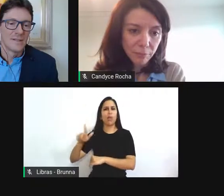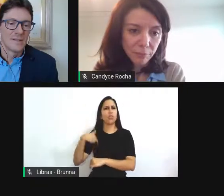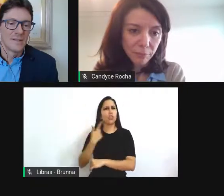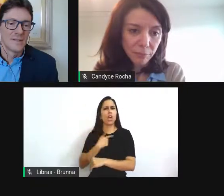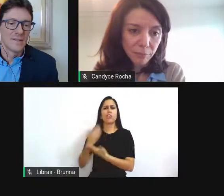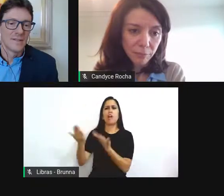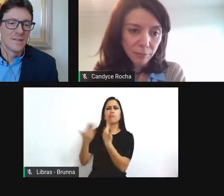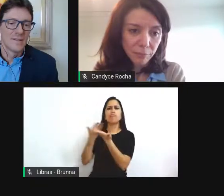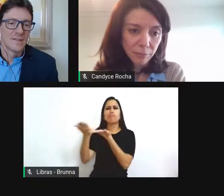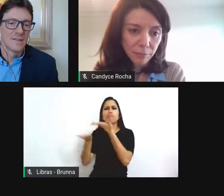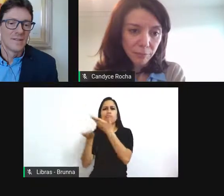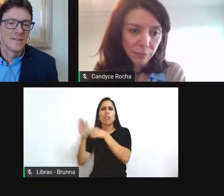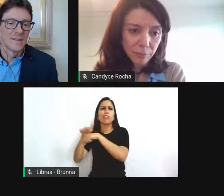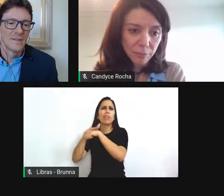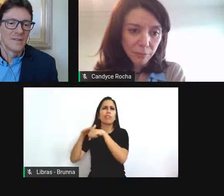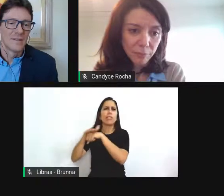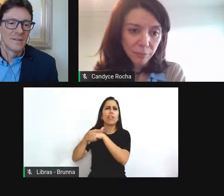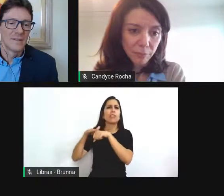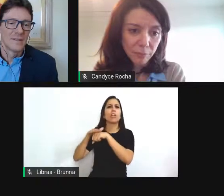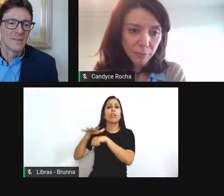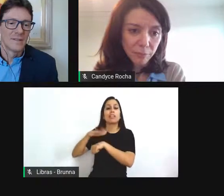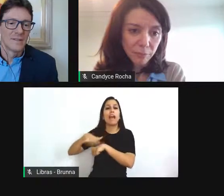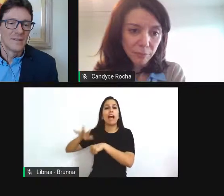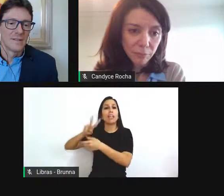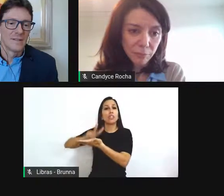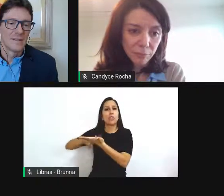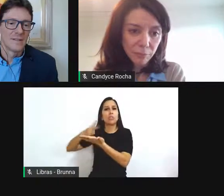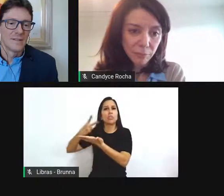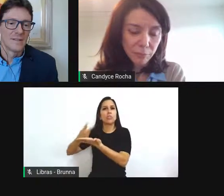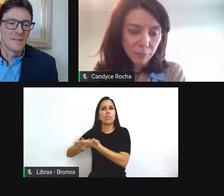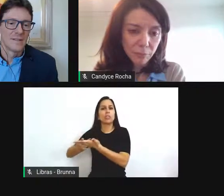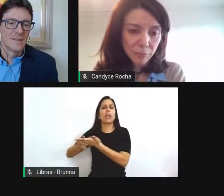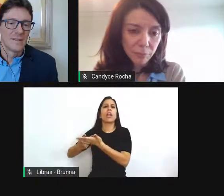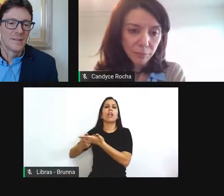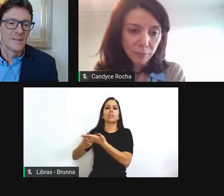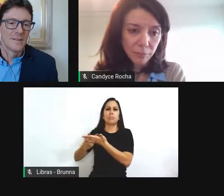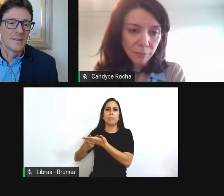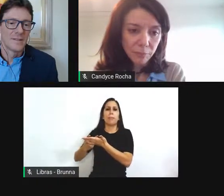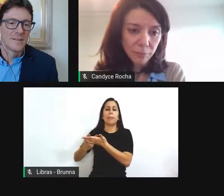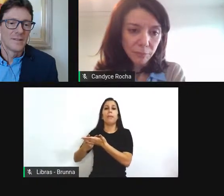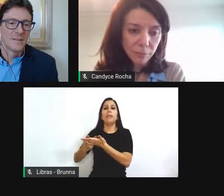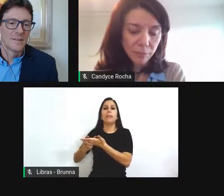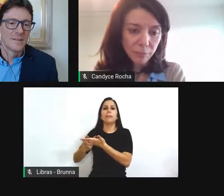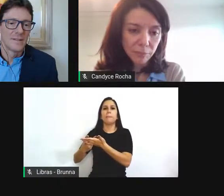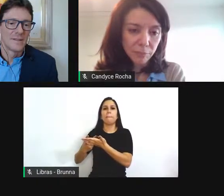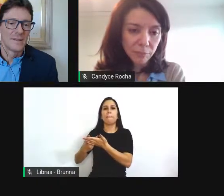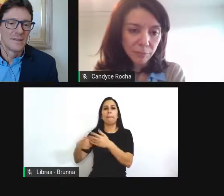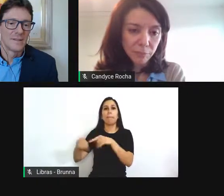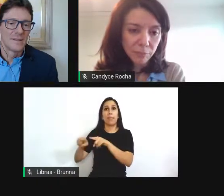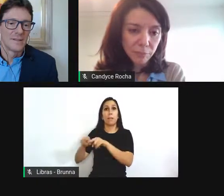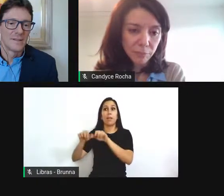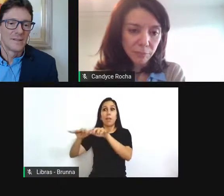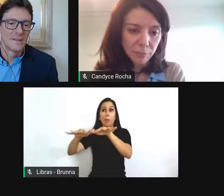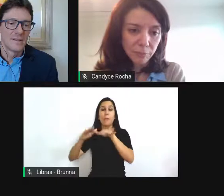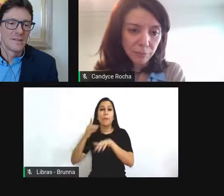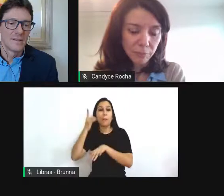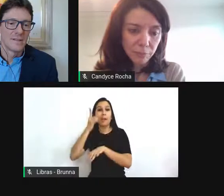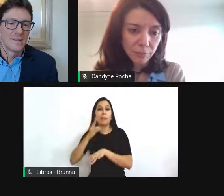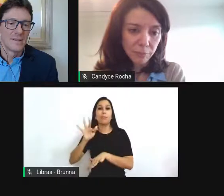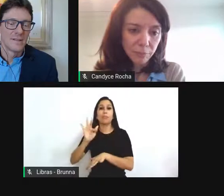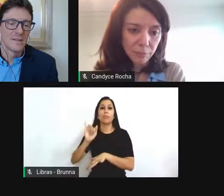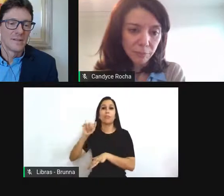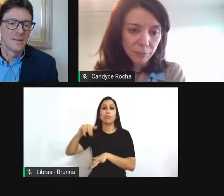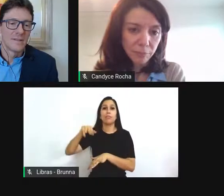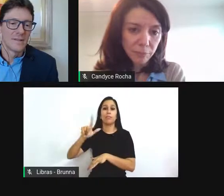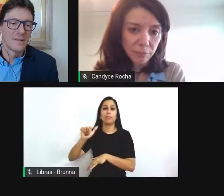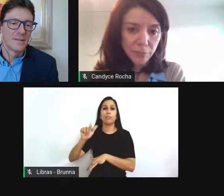Sobre a parte de tradução. O parlamento finlandês, né? A Finlândia